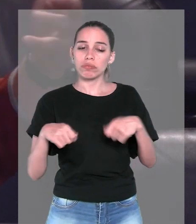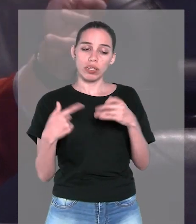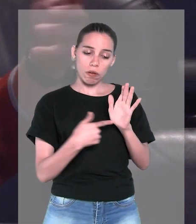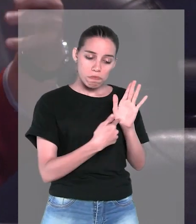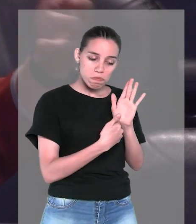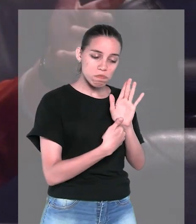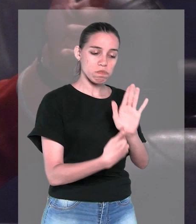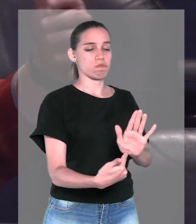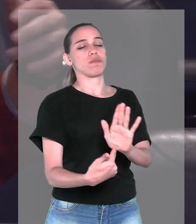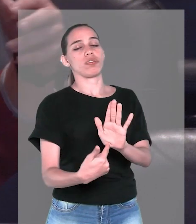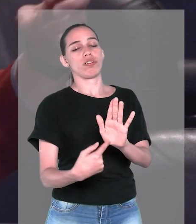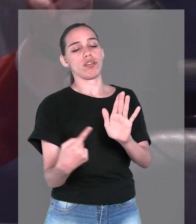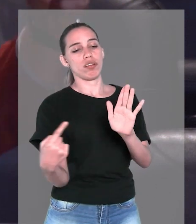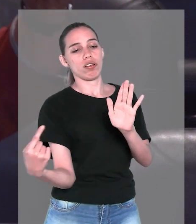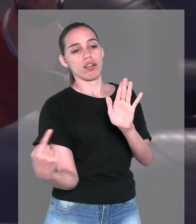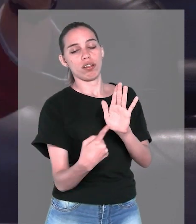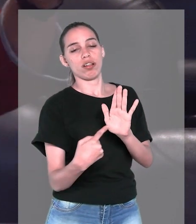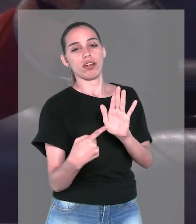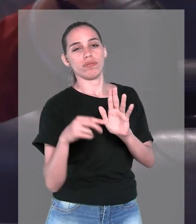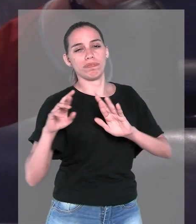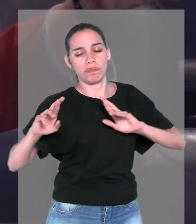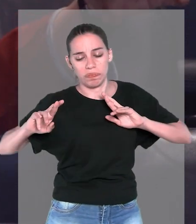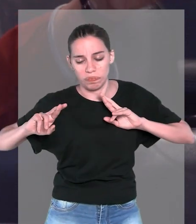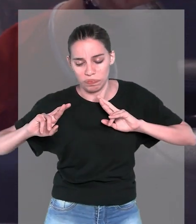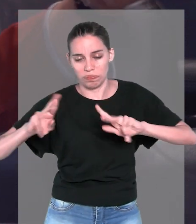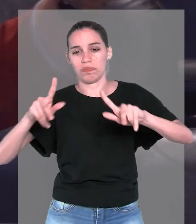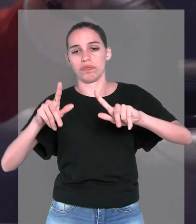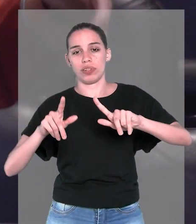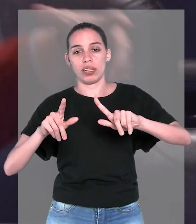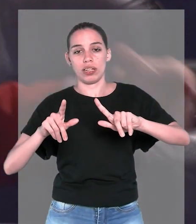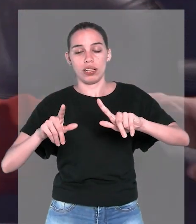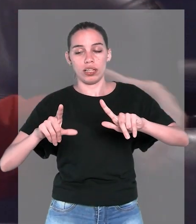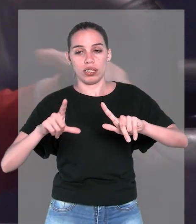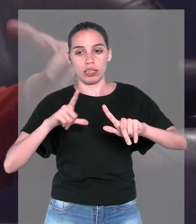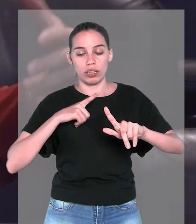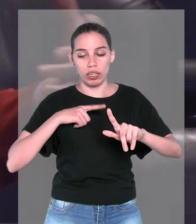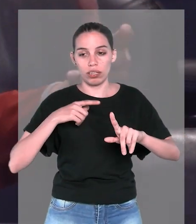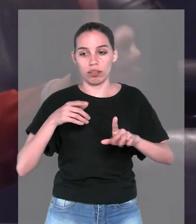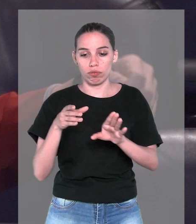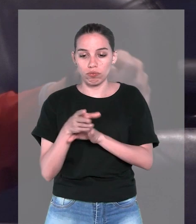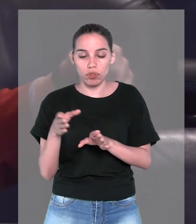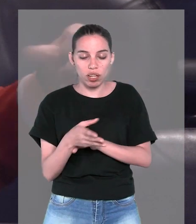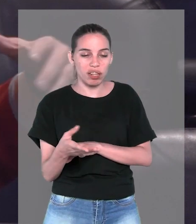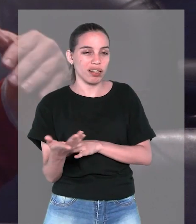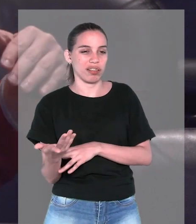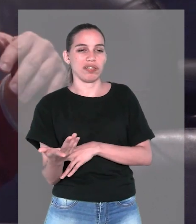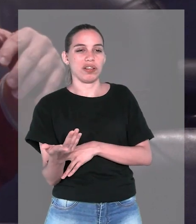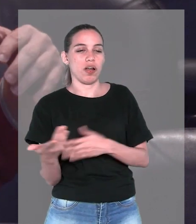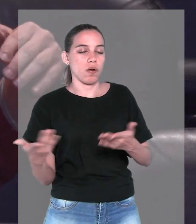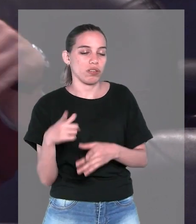Eu não sei como eles dão conta de fazer curso de piano, balé, mais isso, mais aquilo. Quer dizer, não tem aí também uma